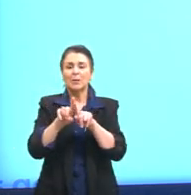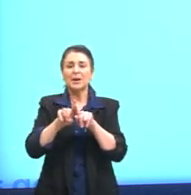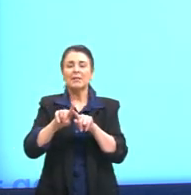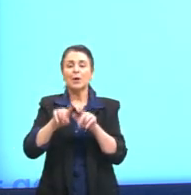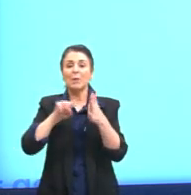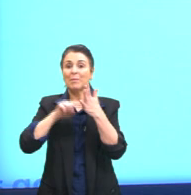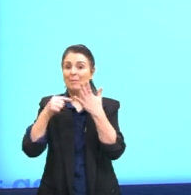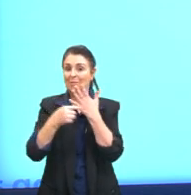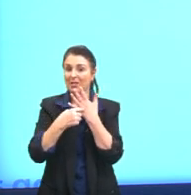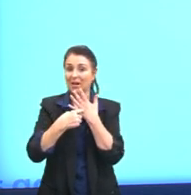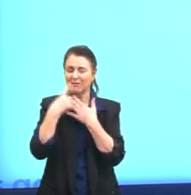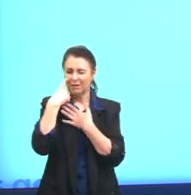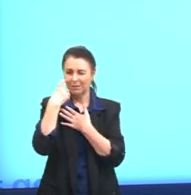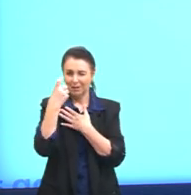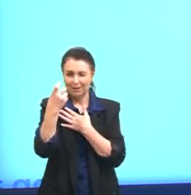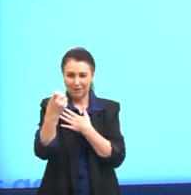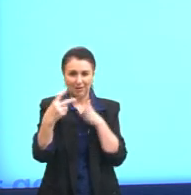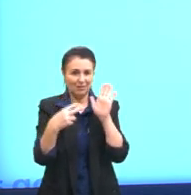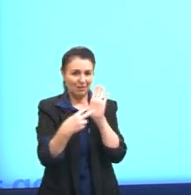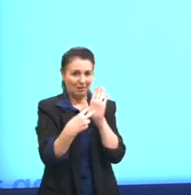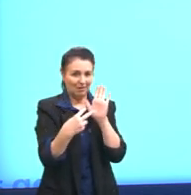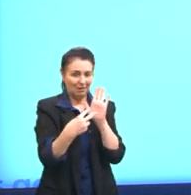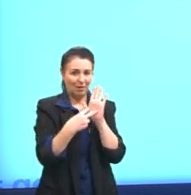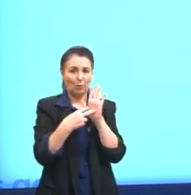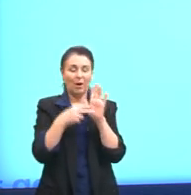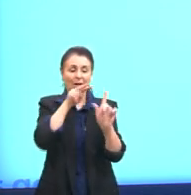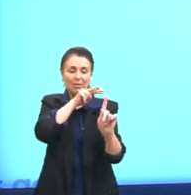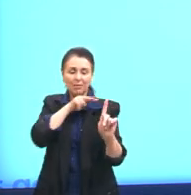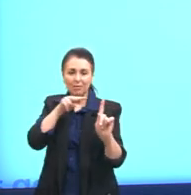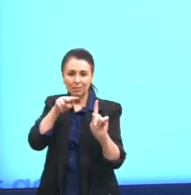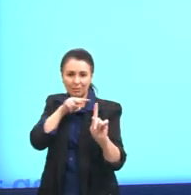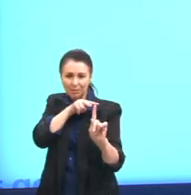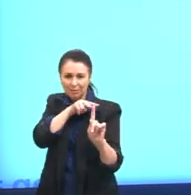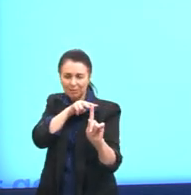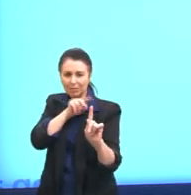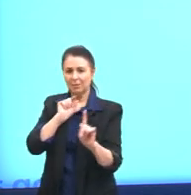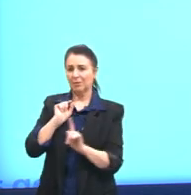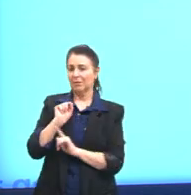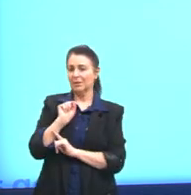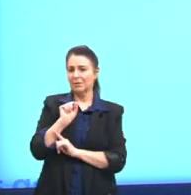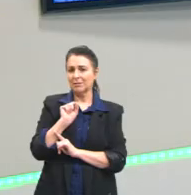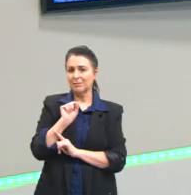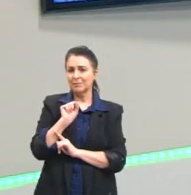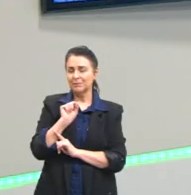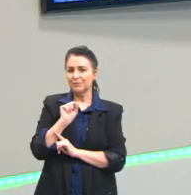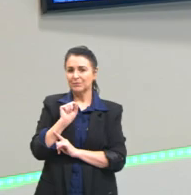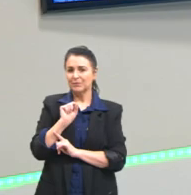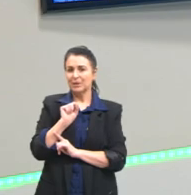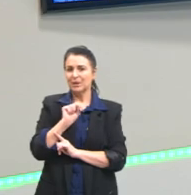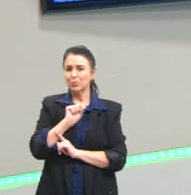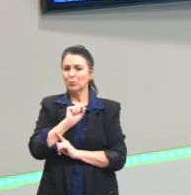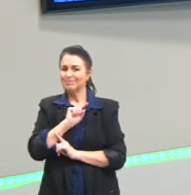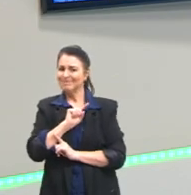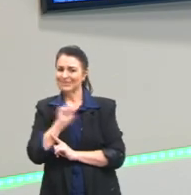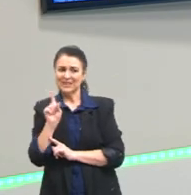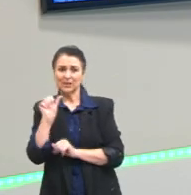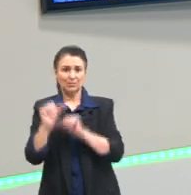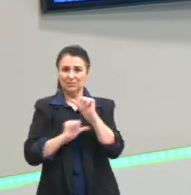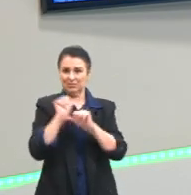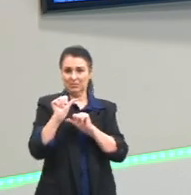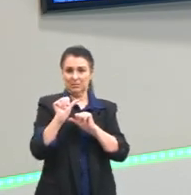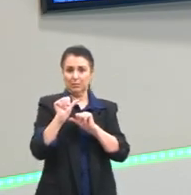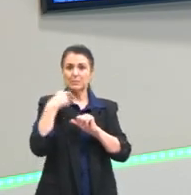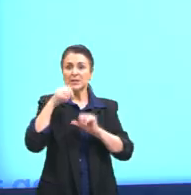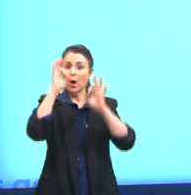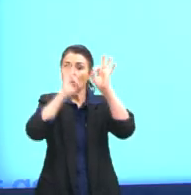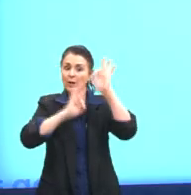metáfora bem e também nessa nessa perspectiva é da do não mutável né deu colocar ordem